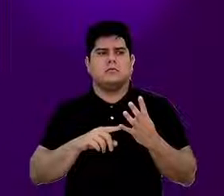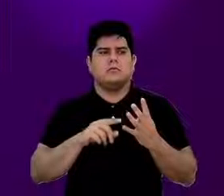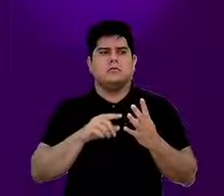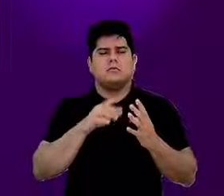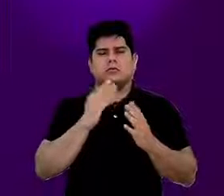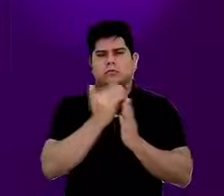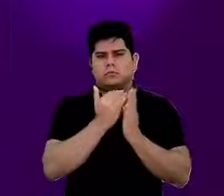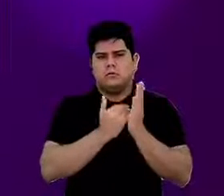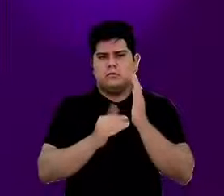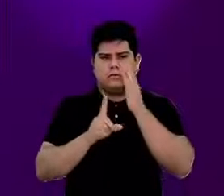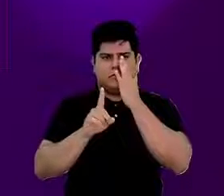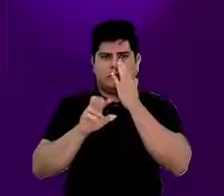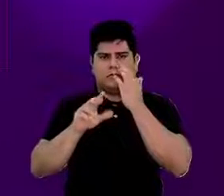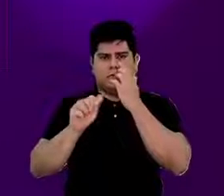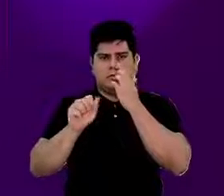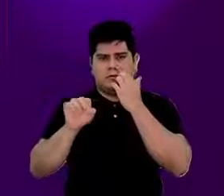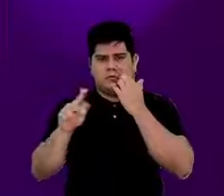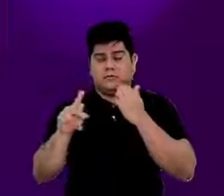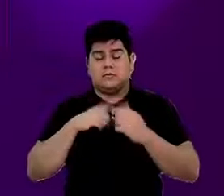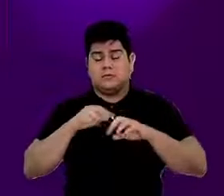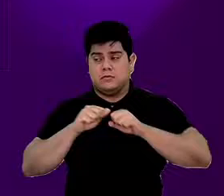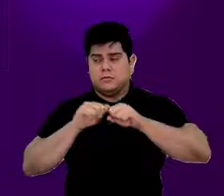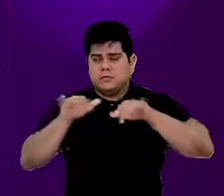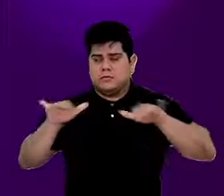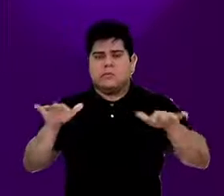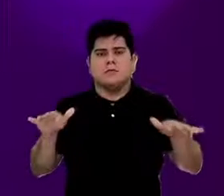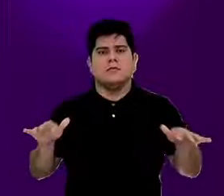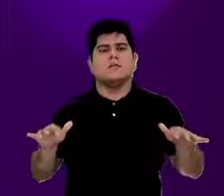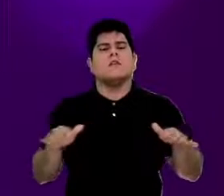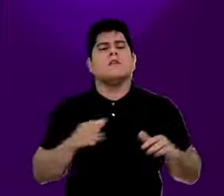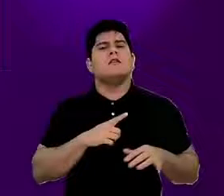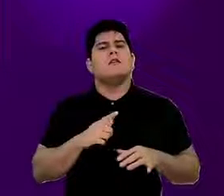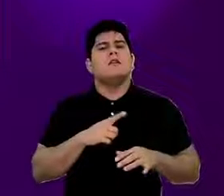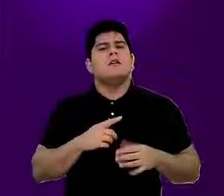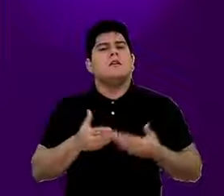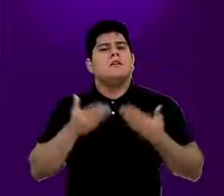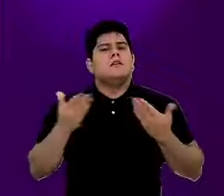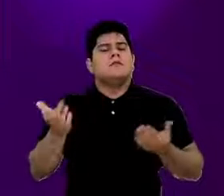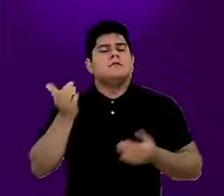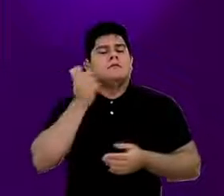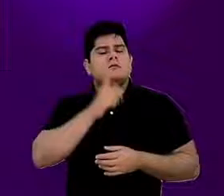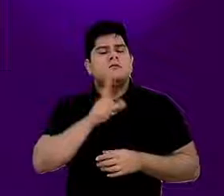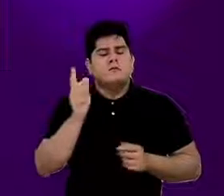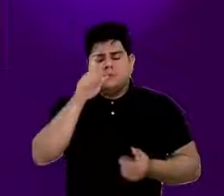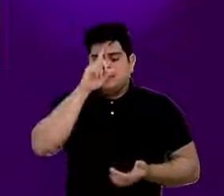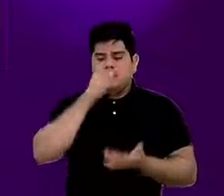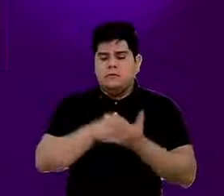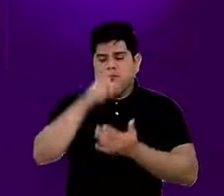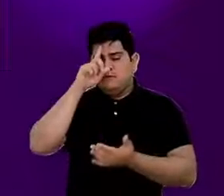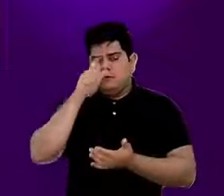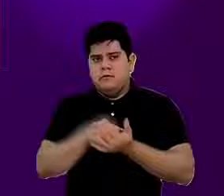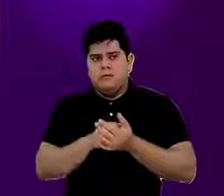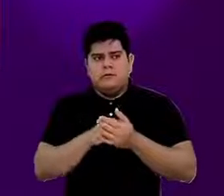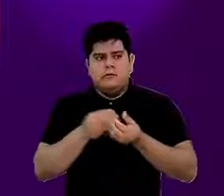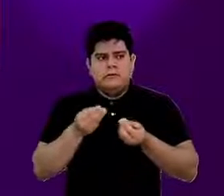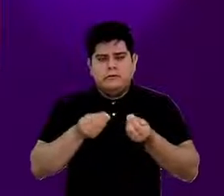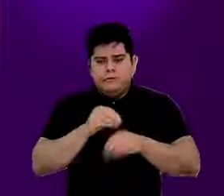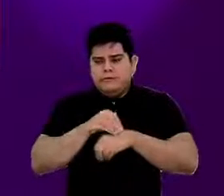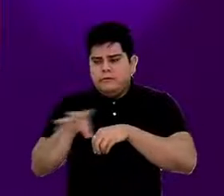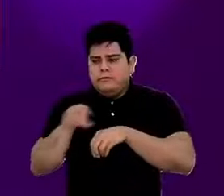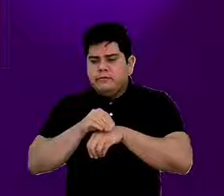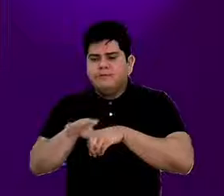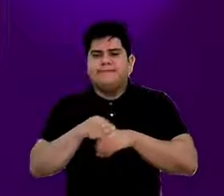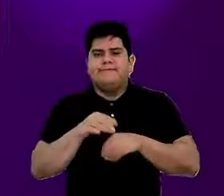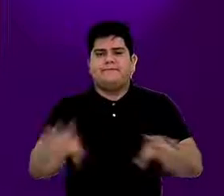isso tem ampliado de maneira difusa, uma vez que isso faz com que a gente consiga tomar decisões compartilhadas,